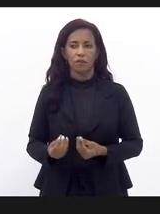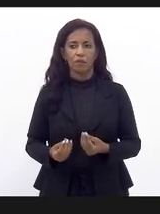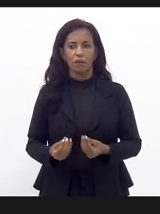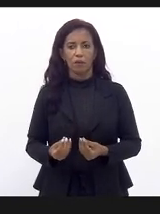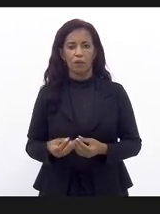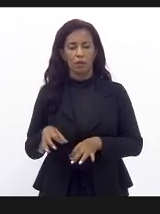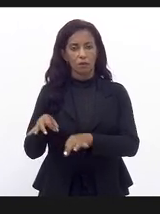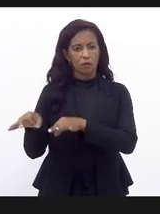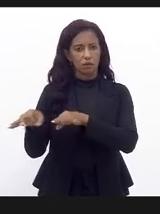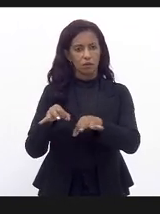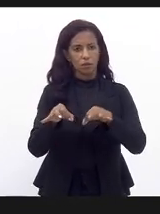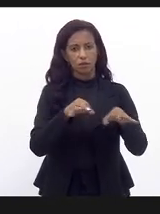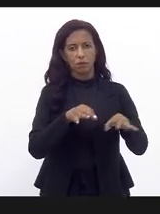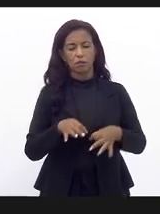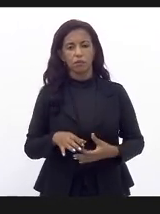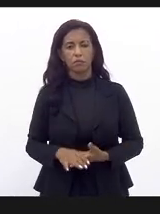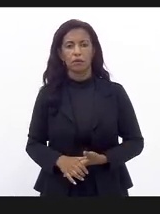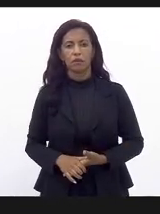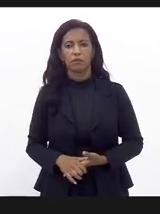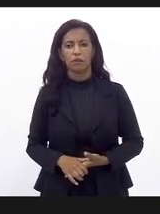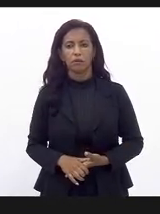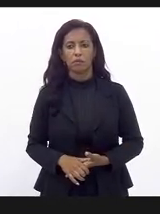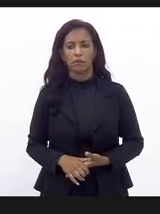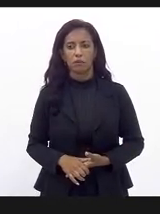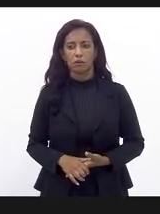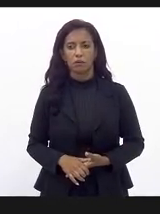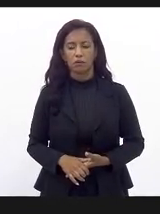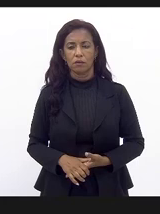nas organizações